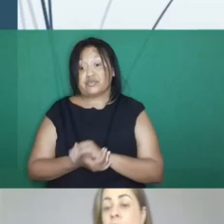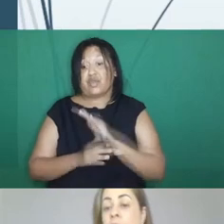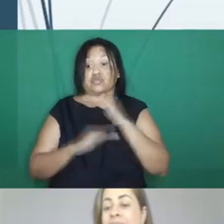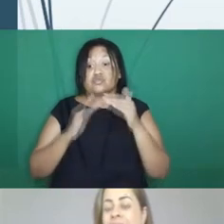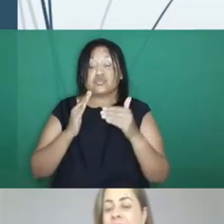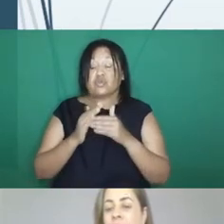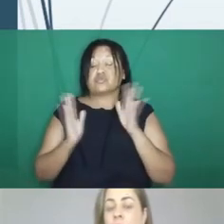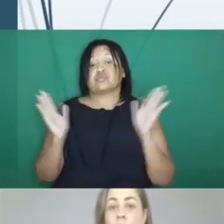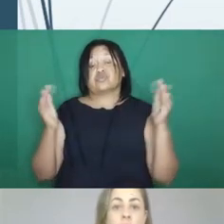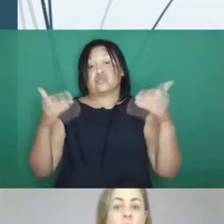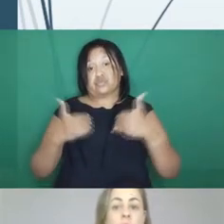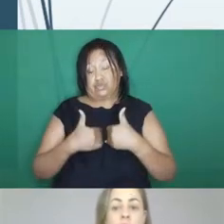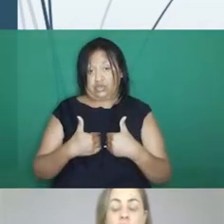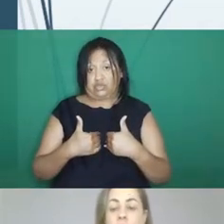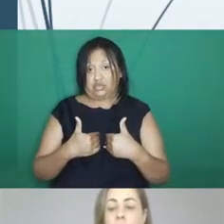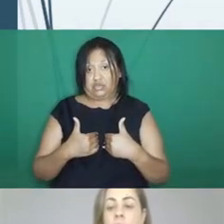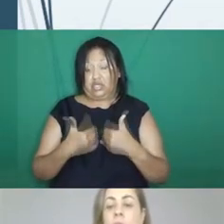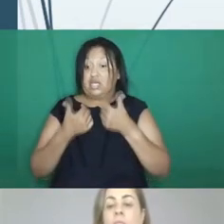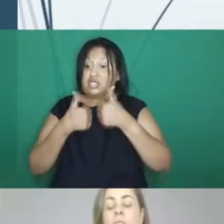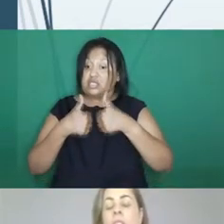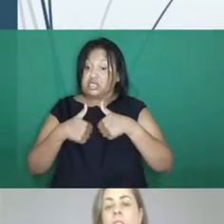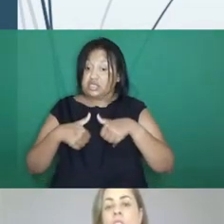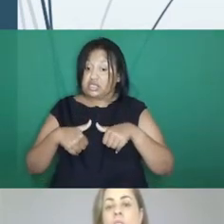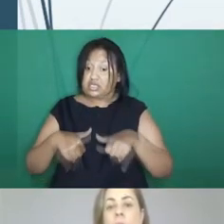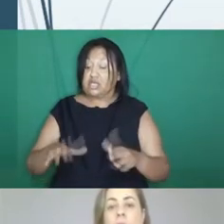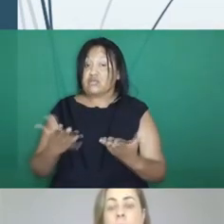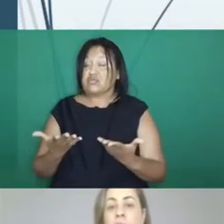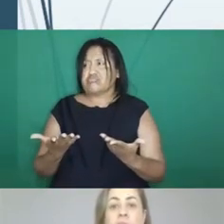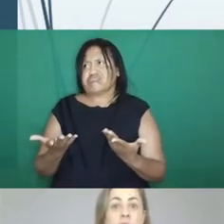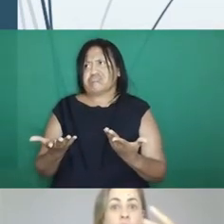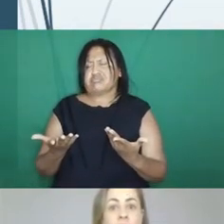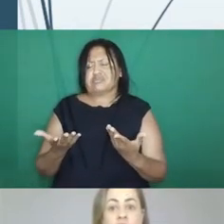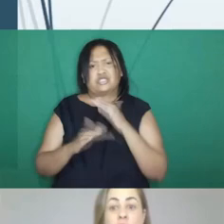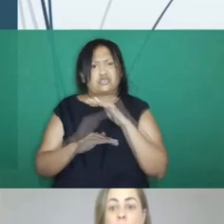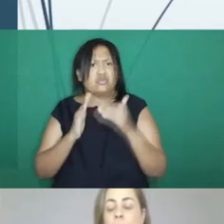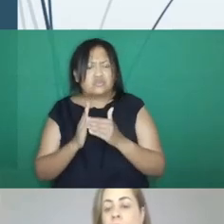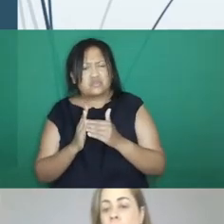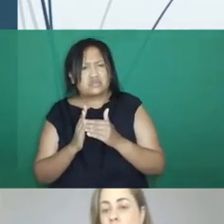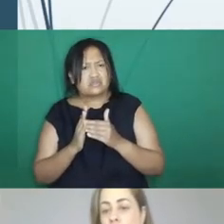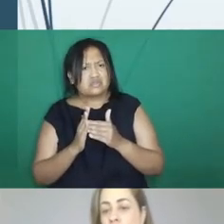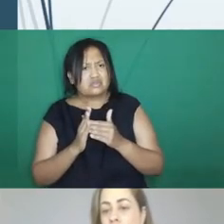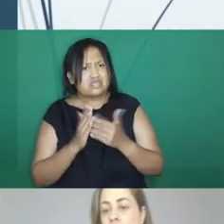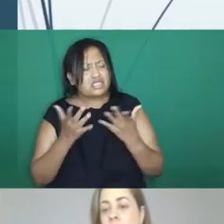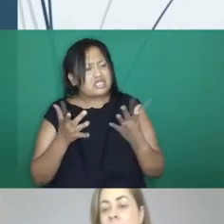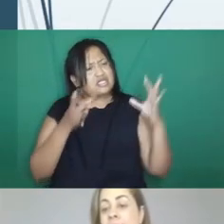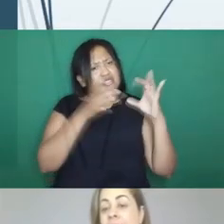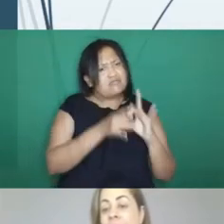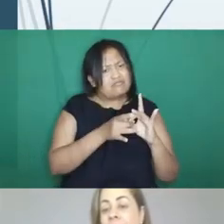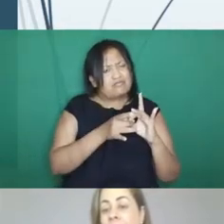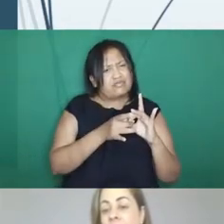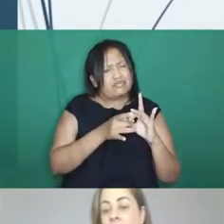Positivo então todos os autistas estão aí previstos né a gente supõe que todos eles